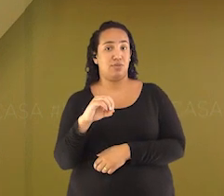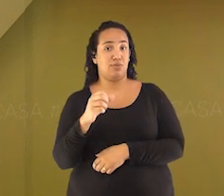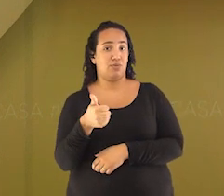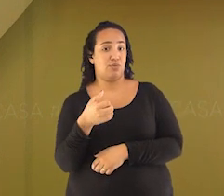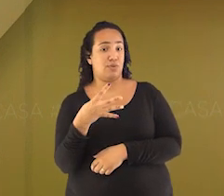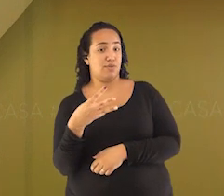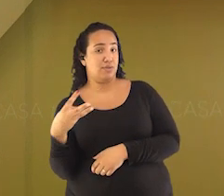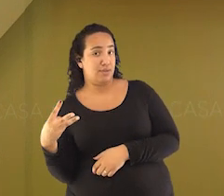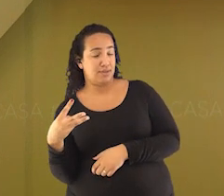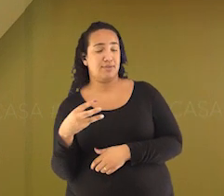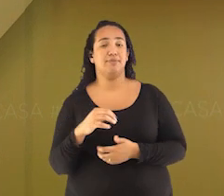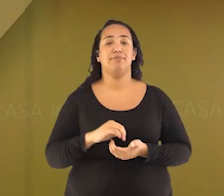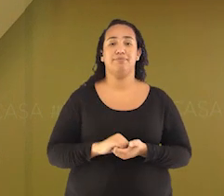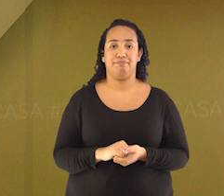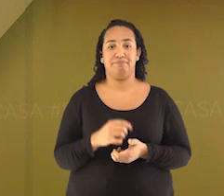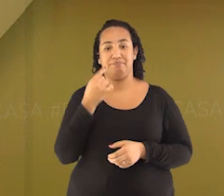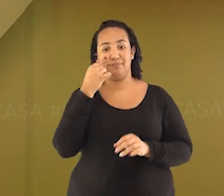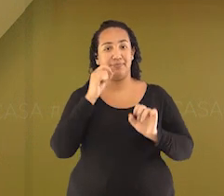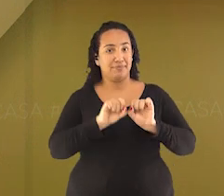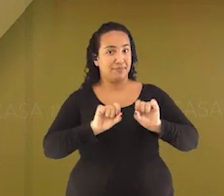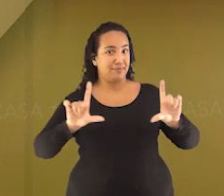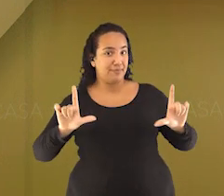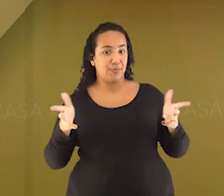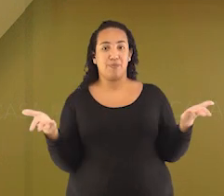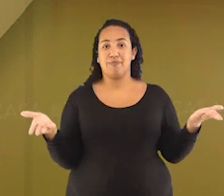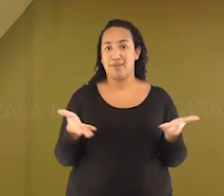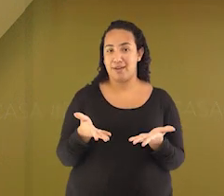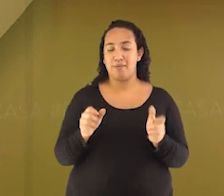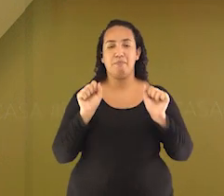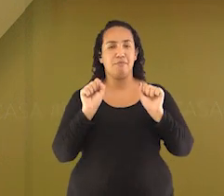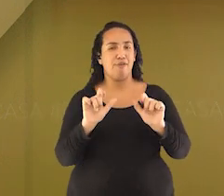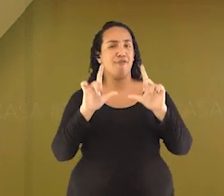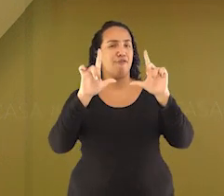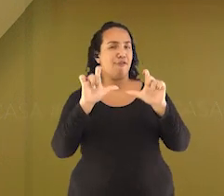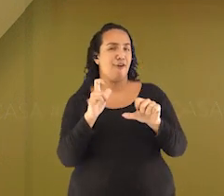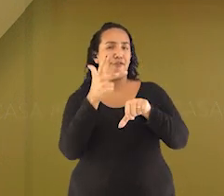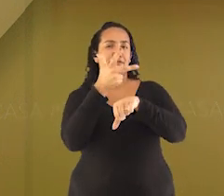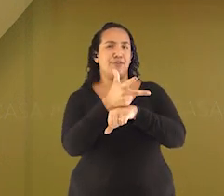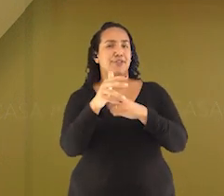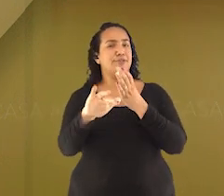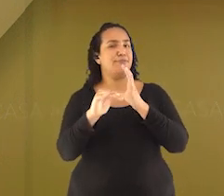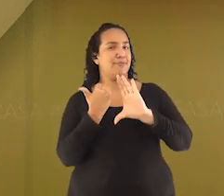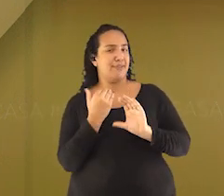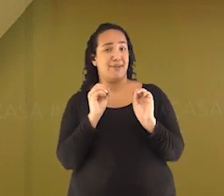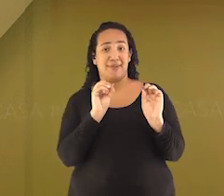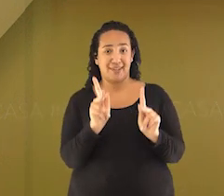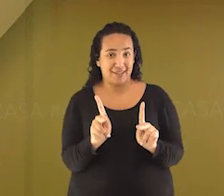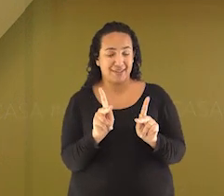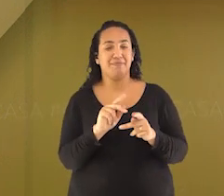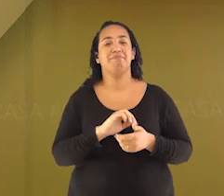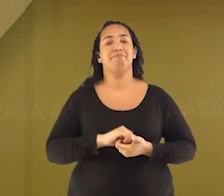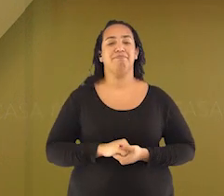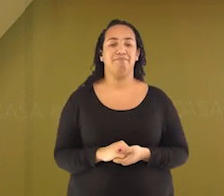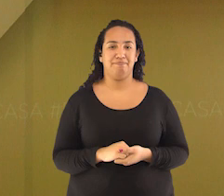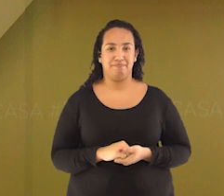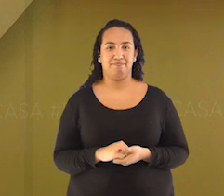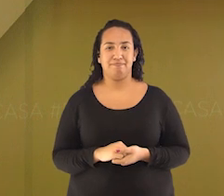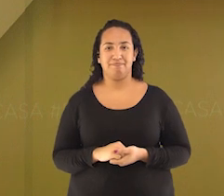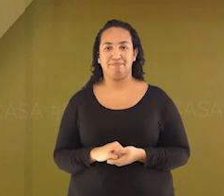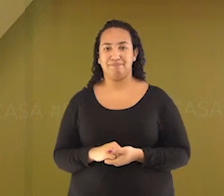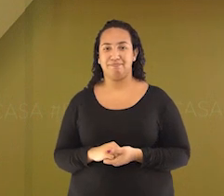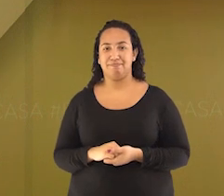9966 10143. Ele está aqui na sua tela, tá? Pode mandar uma foto, pode mandar um vídeo e estamos te aguardando,